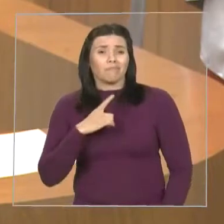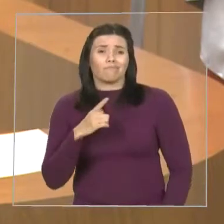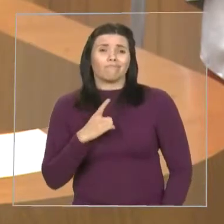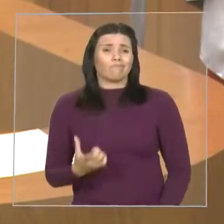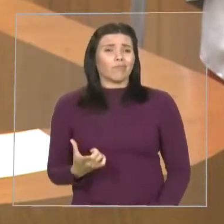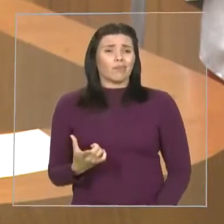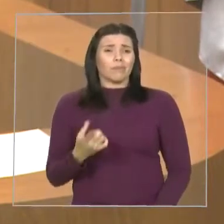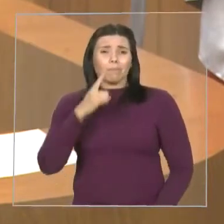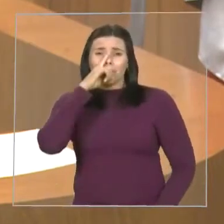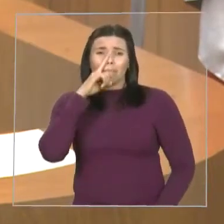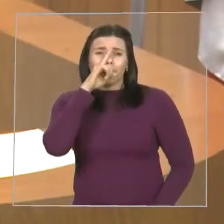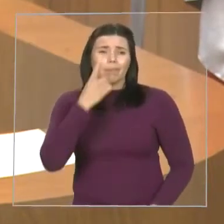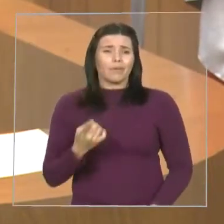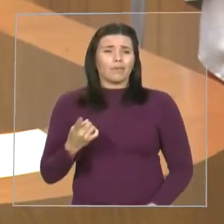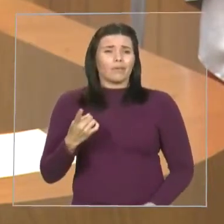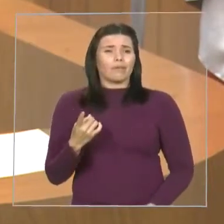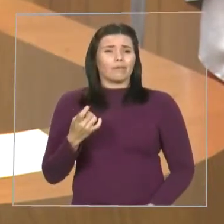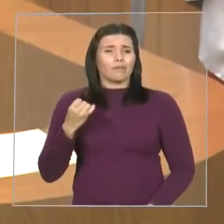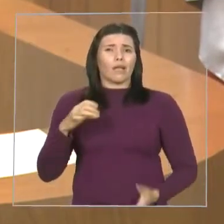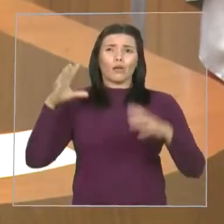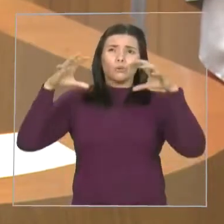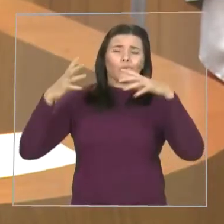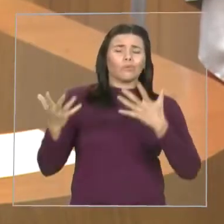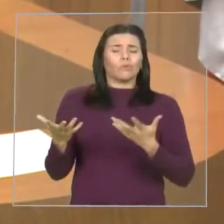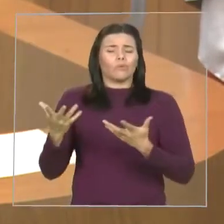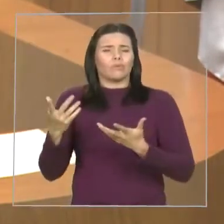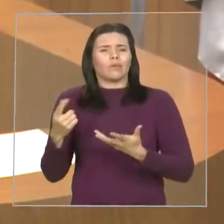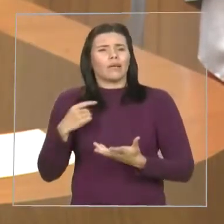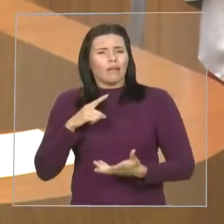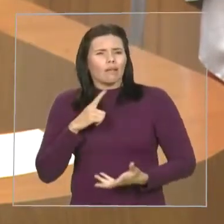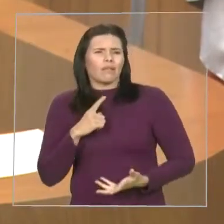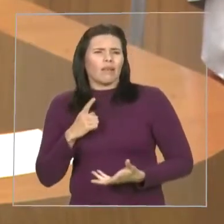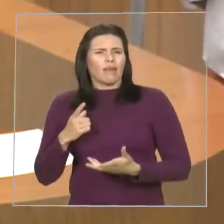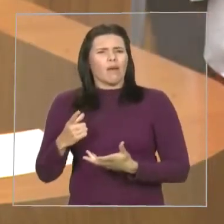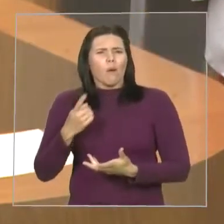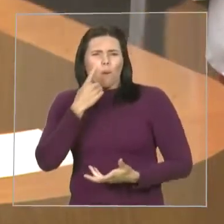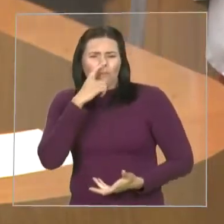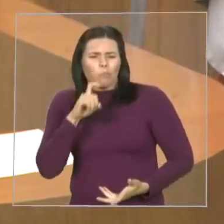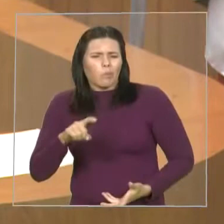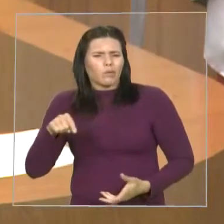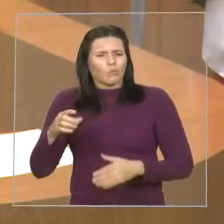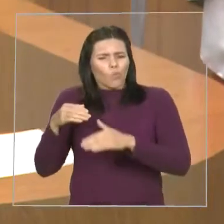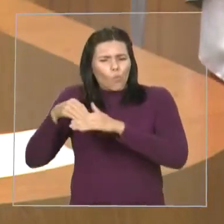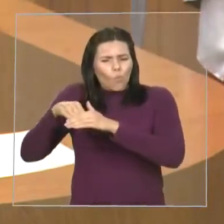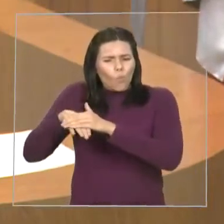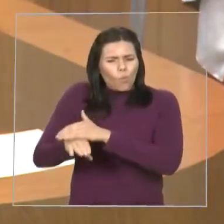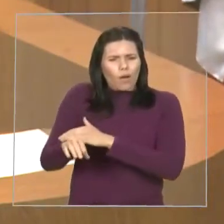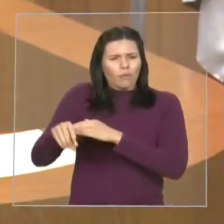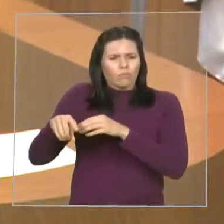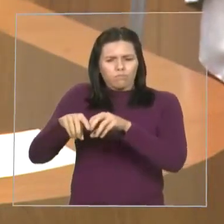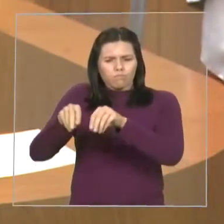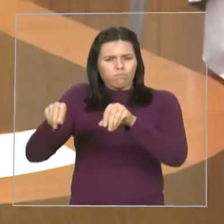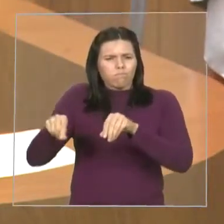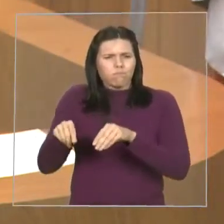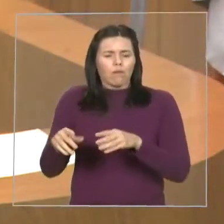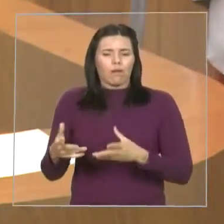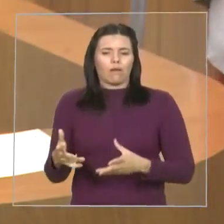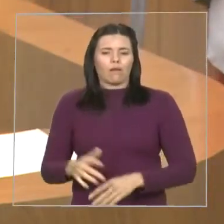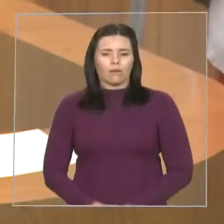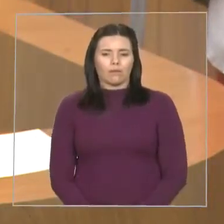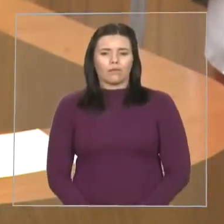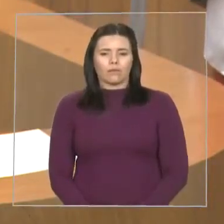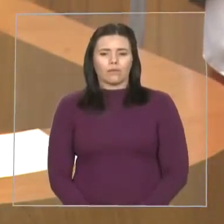têm. Essa taxa que nós colocamos aqui, que essa casa votou, existe em todos os estados onde há atividade mineral. Minas